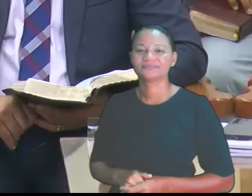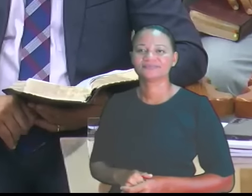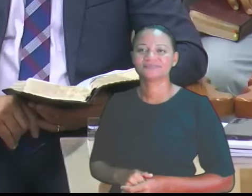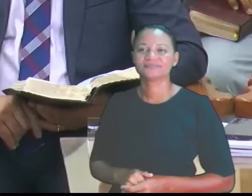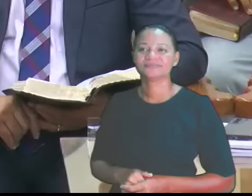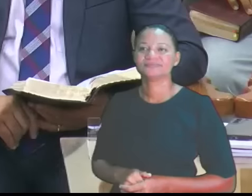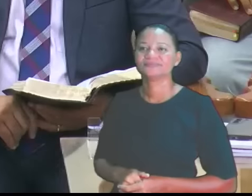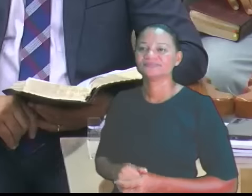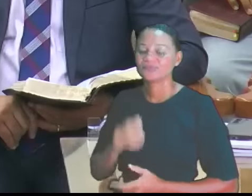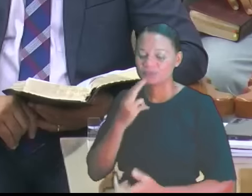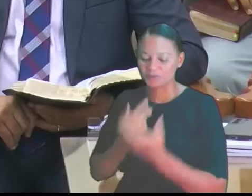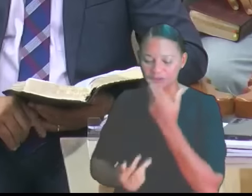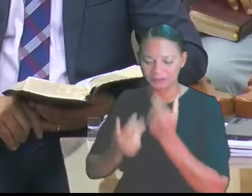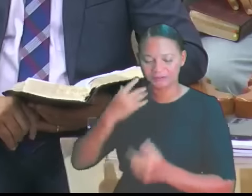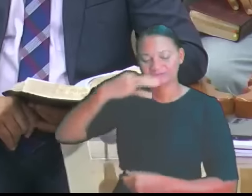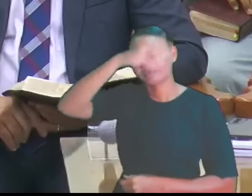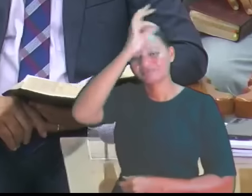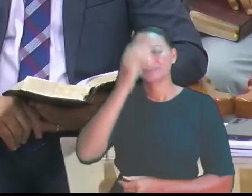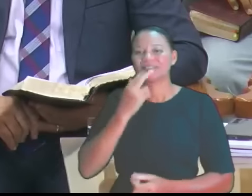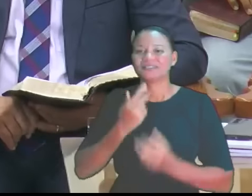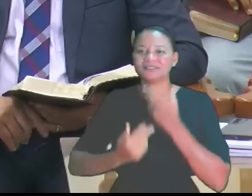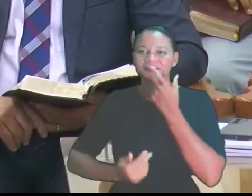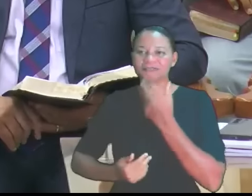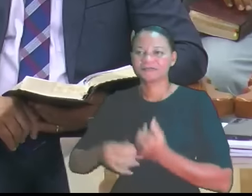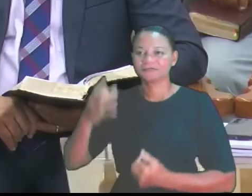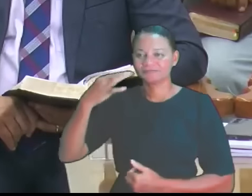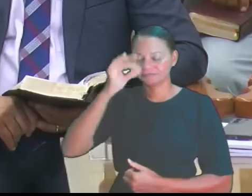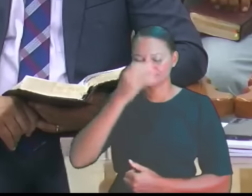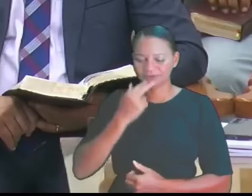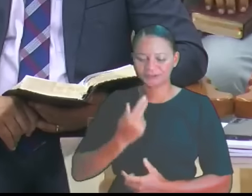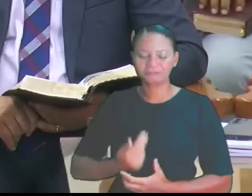daí a paca somi pouco.